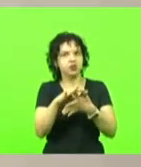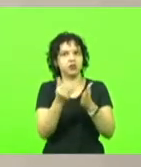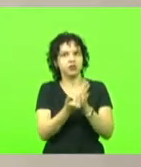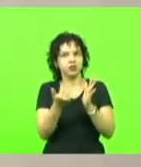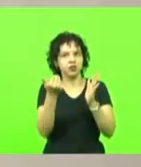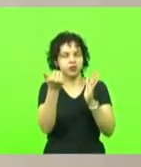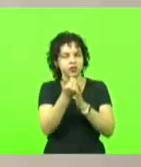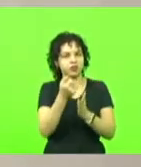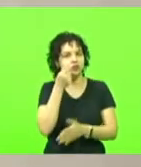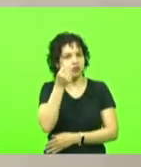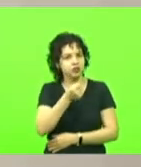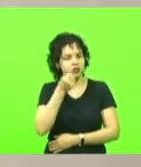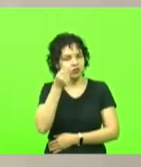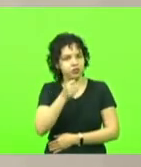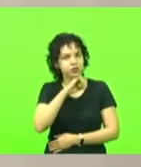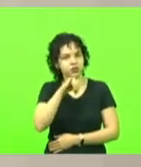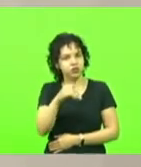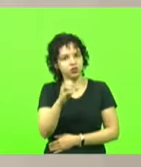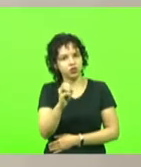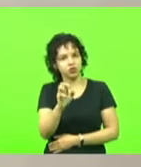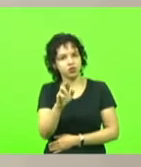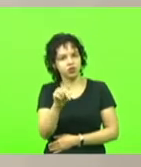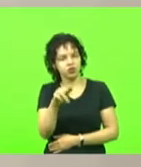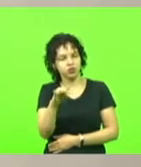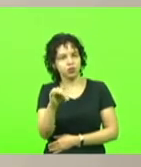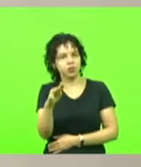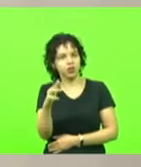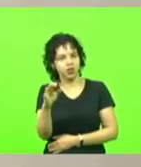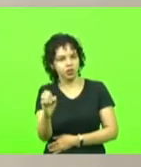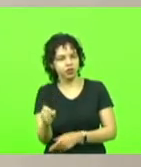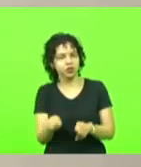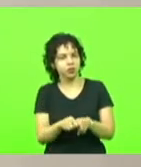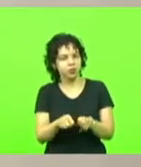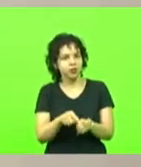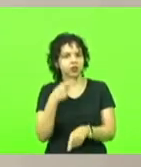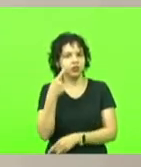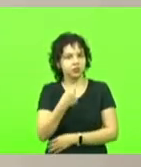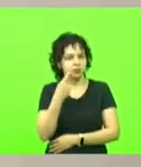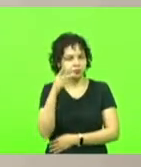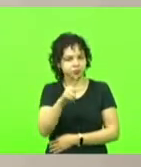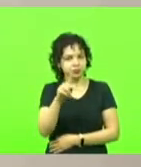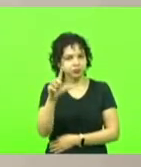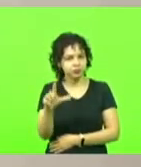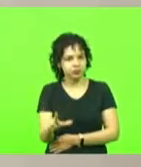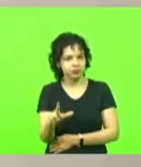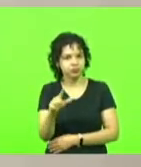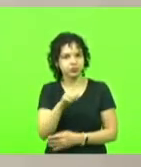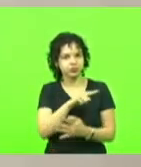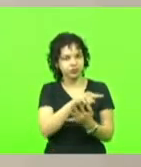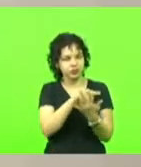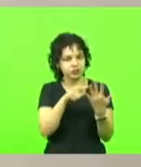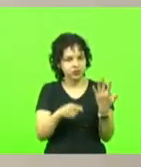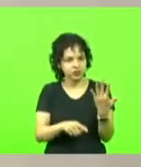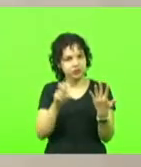senador Jorginho Melo, bem como os deputados do PL, a bancada dos 5 parlamentares.